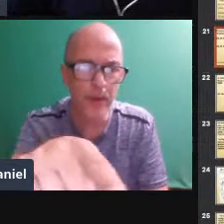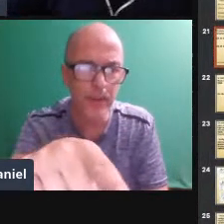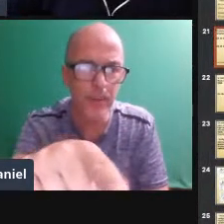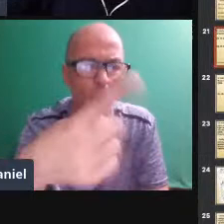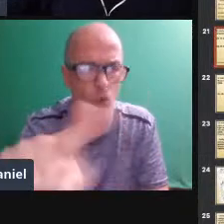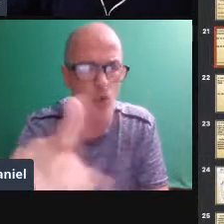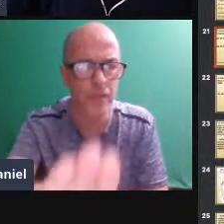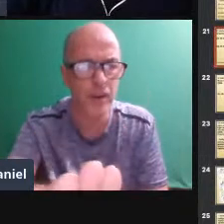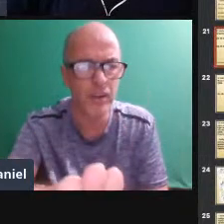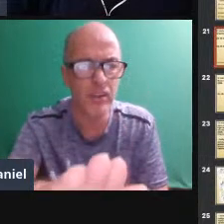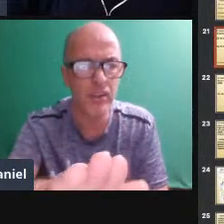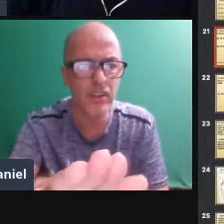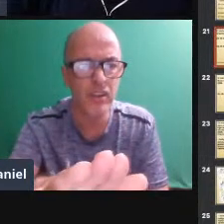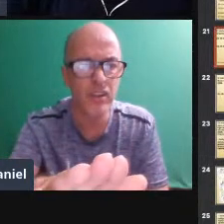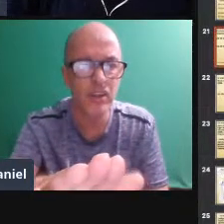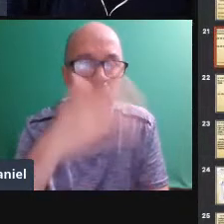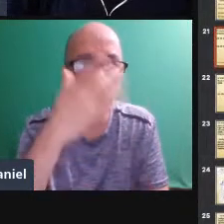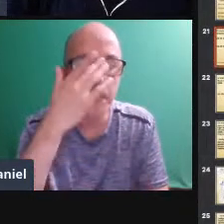Dá?